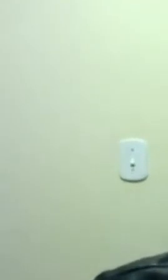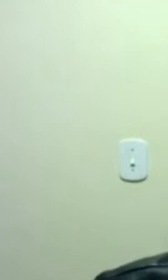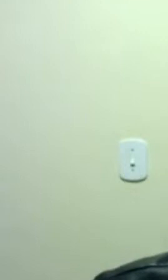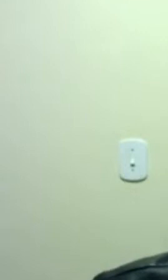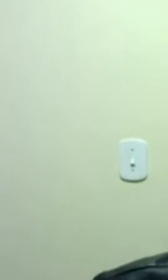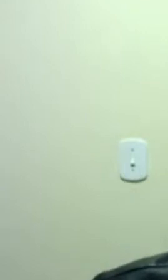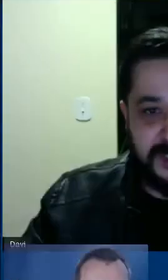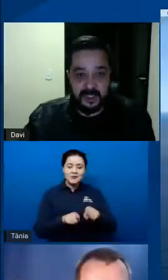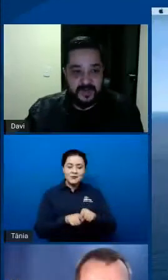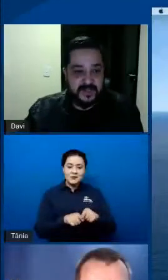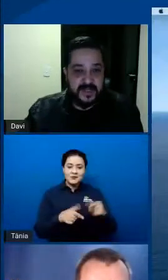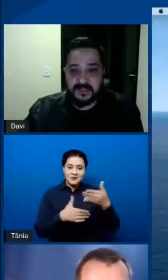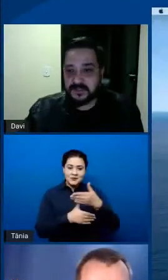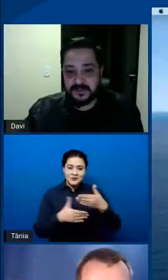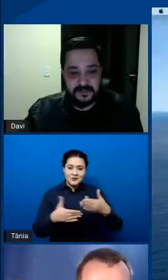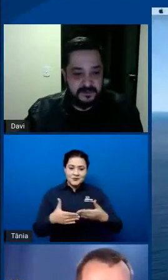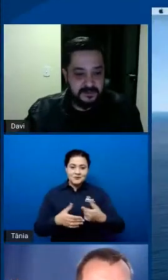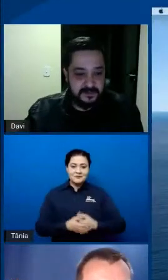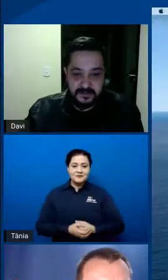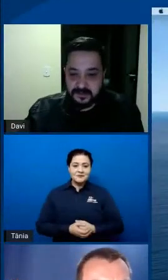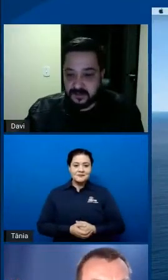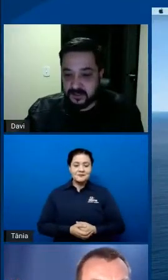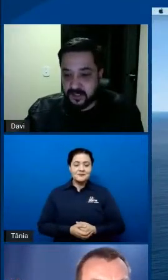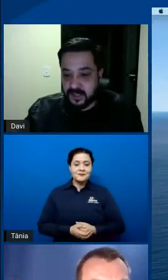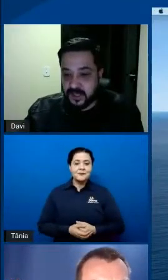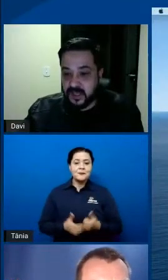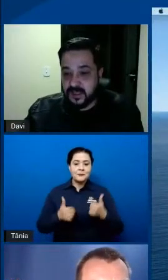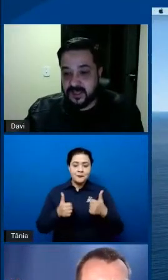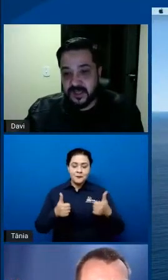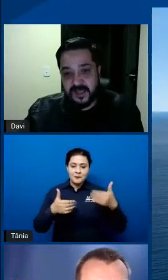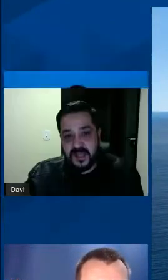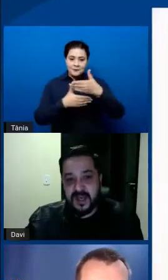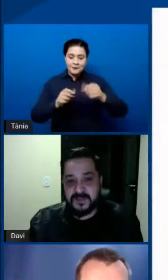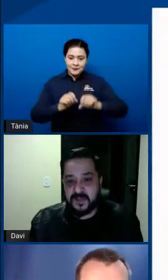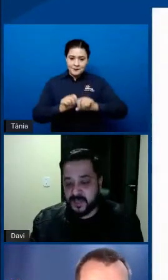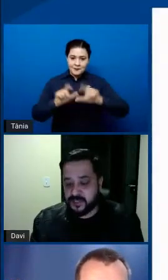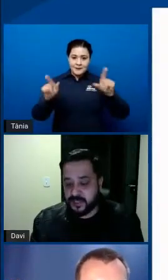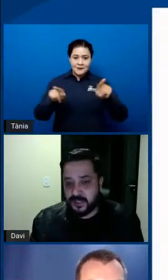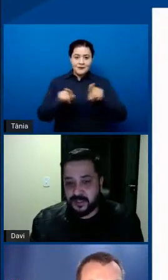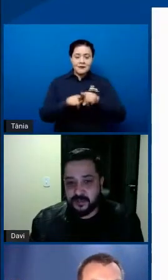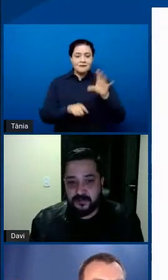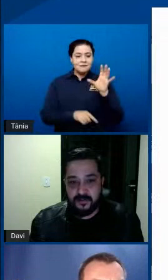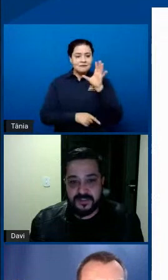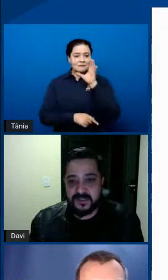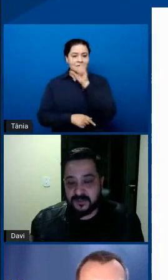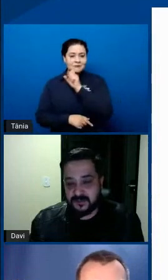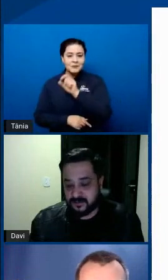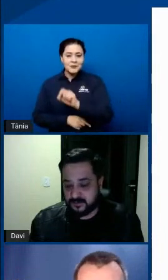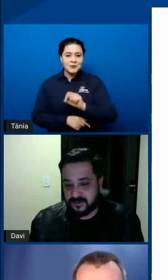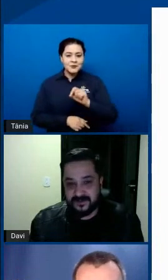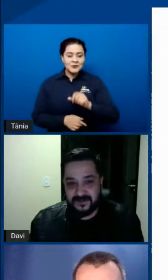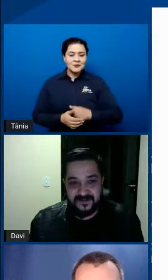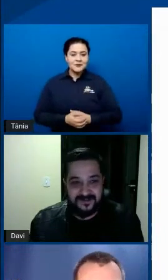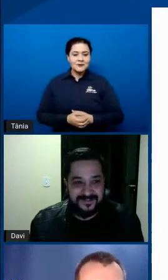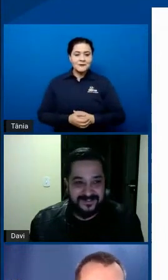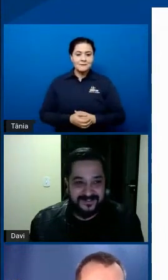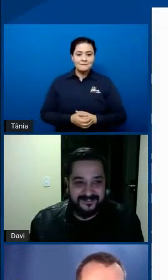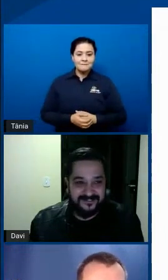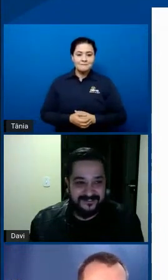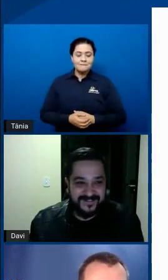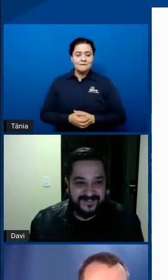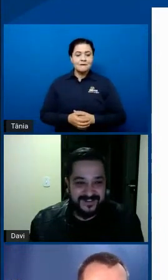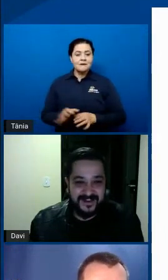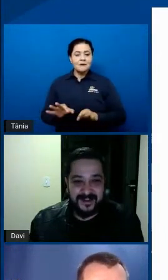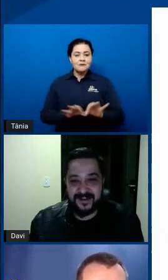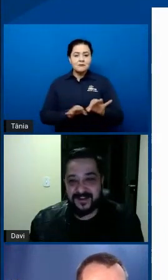aí... Está compartilhando minha tela? Agora sim, agora ficou... E aí, rapidamente aqui, então... Não, mas pode... Segue no teu